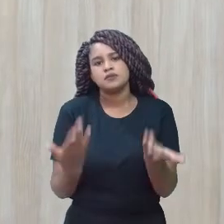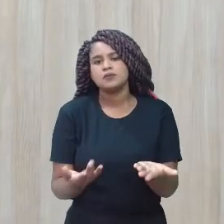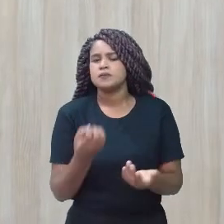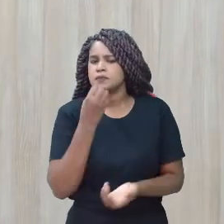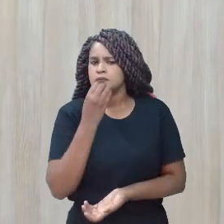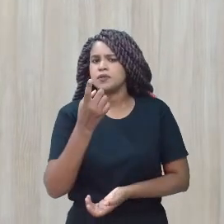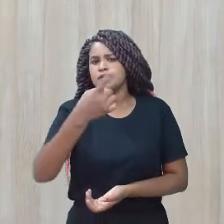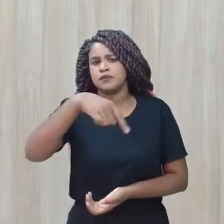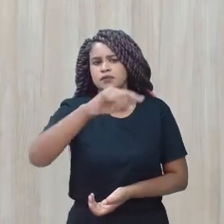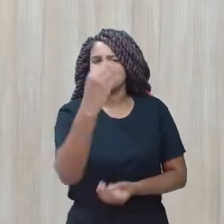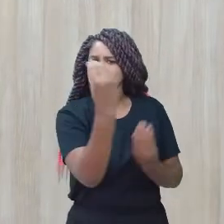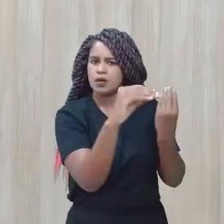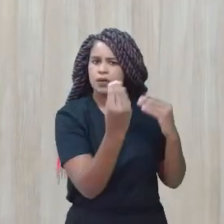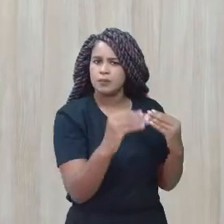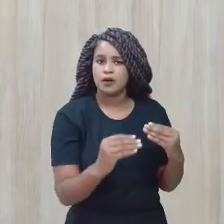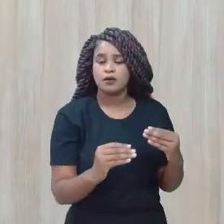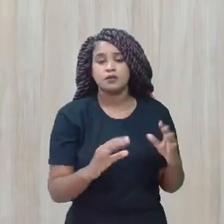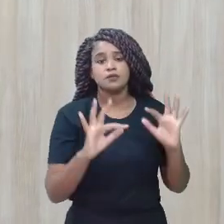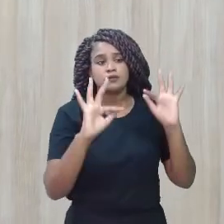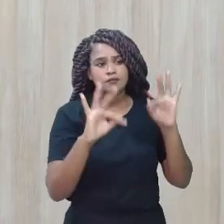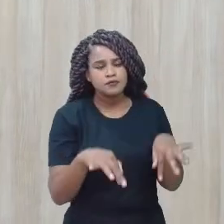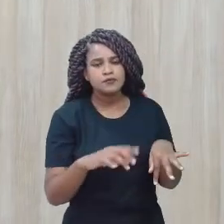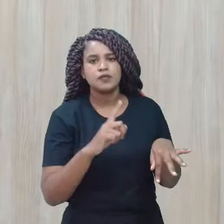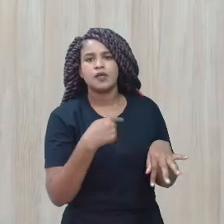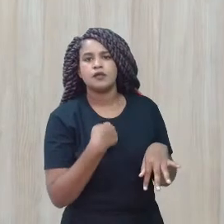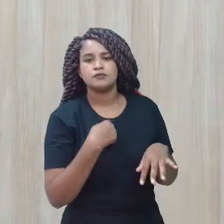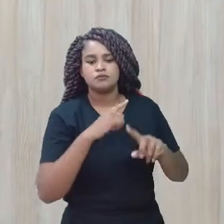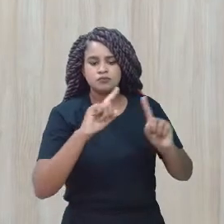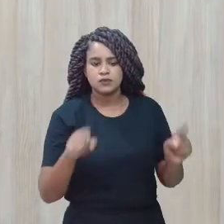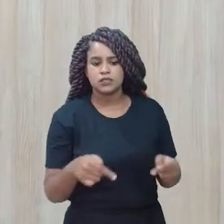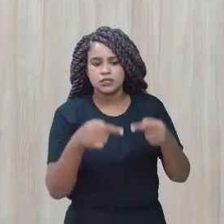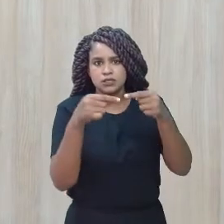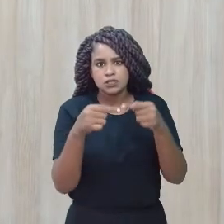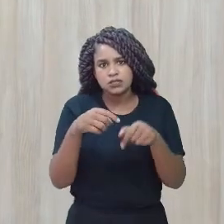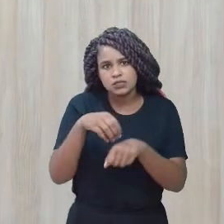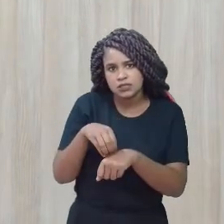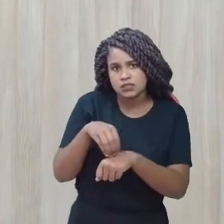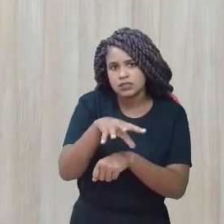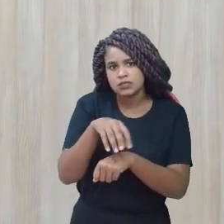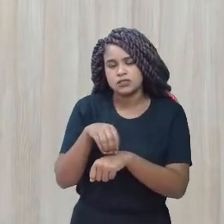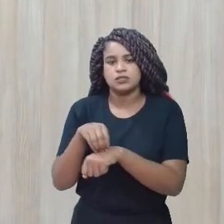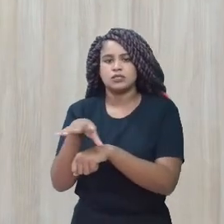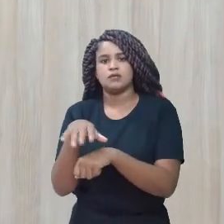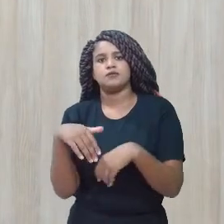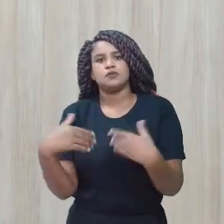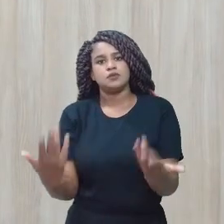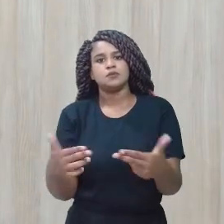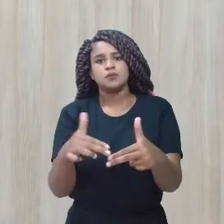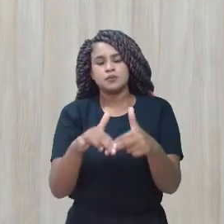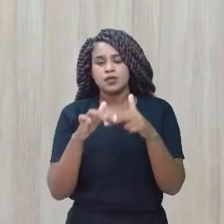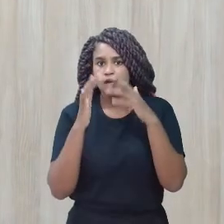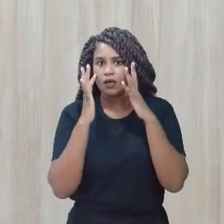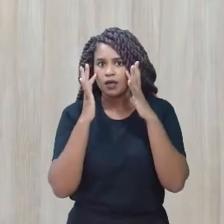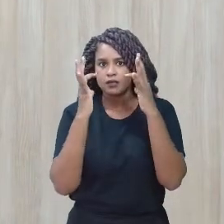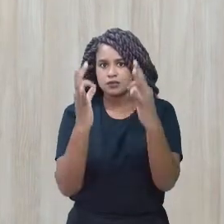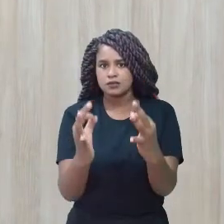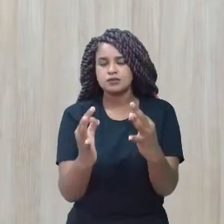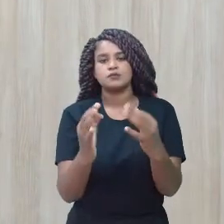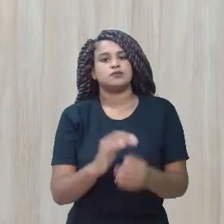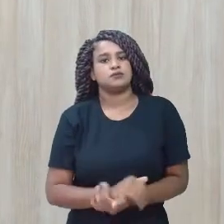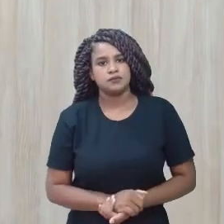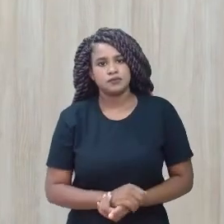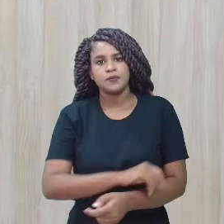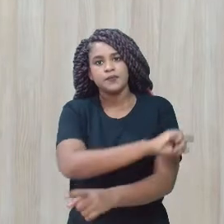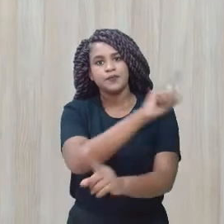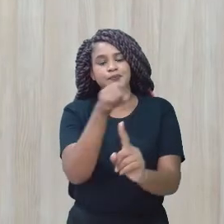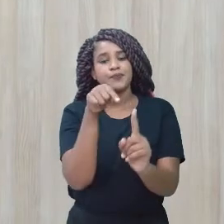E durante essa aula, no finzinho lá, a gente vai ter um desafio, certo? Então, fica ligado aí, fica atento e atenta para